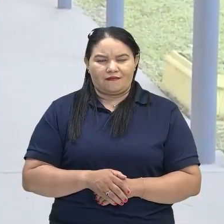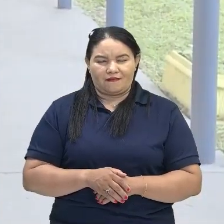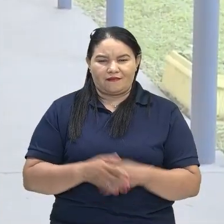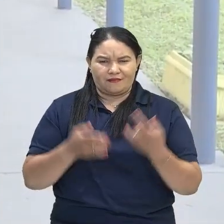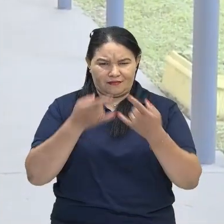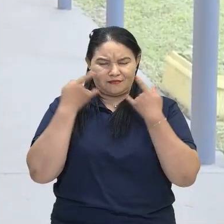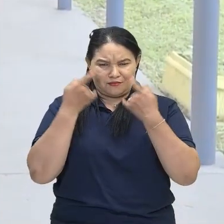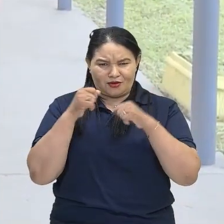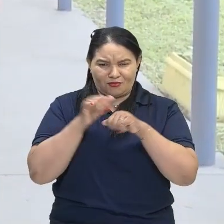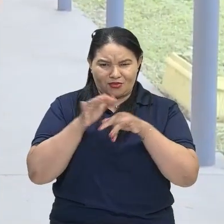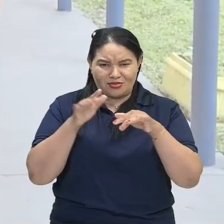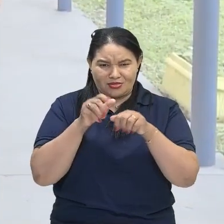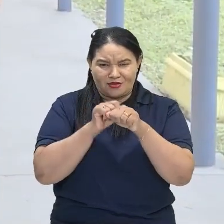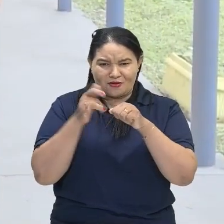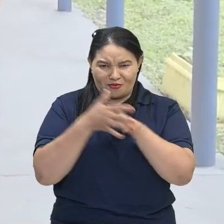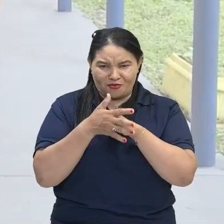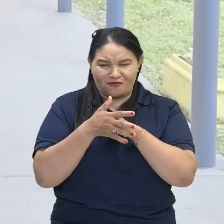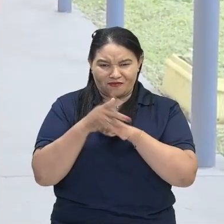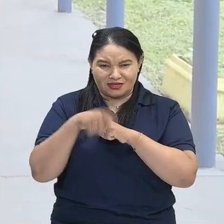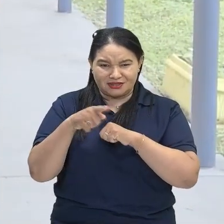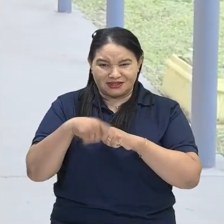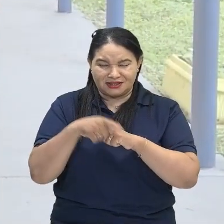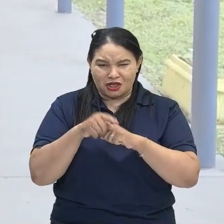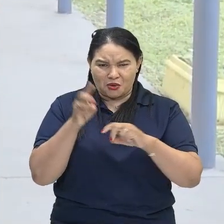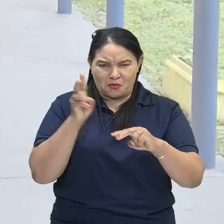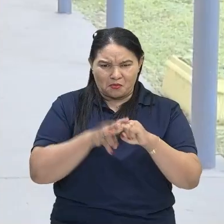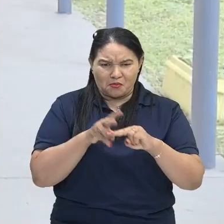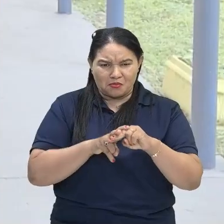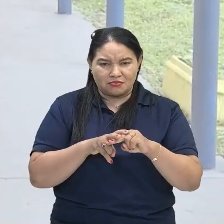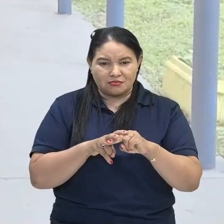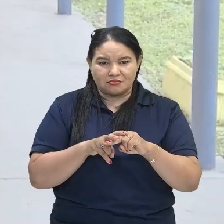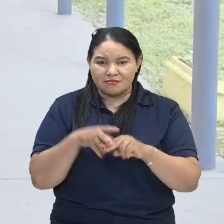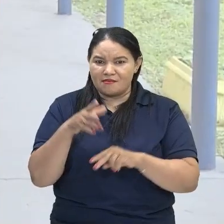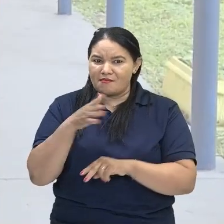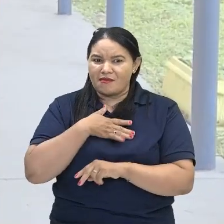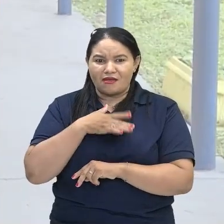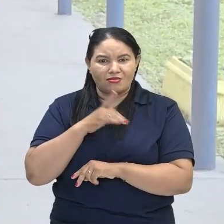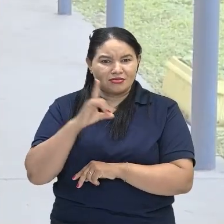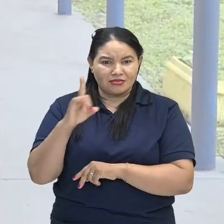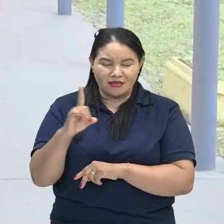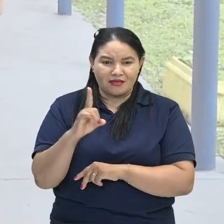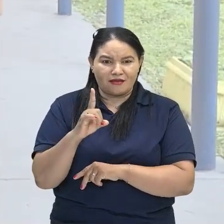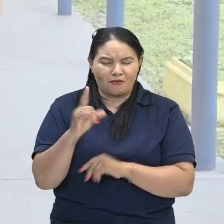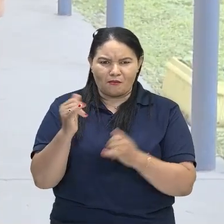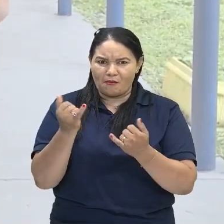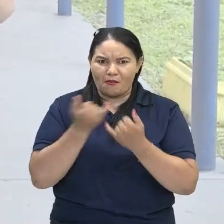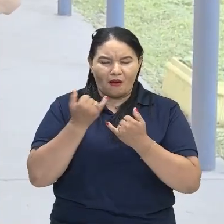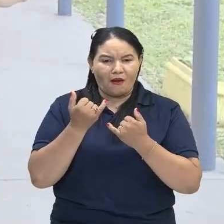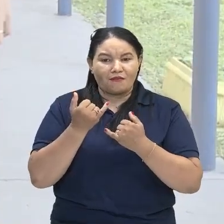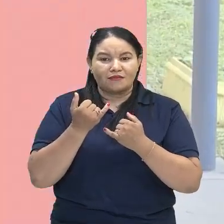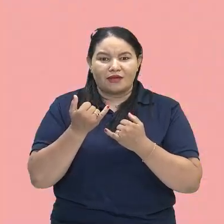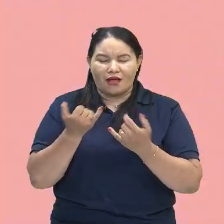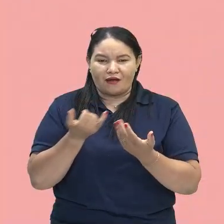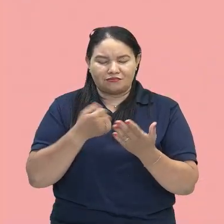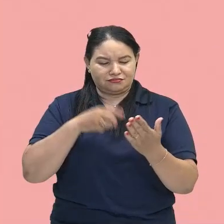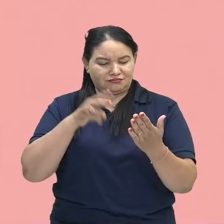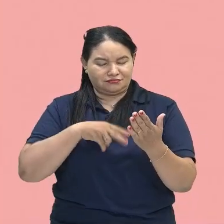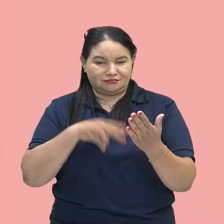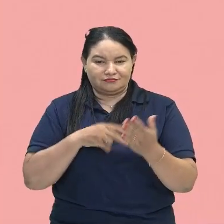Máscaras contaminadas com Covid-19 são apreendidas? Meu Deus, que notícia é essa? Deixa eu ler essa